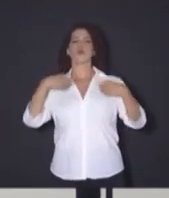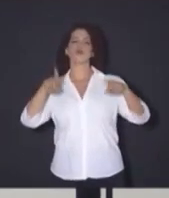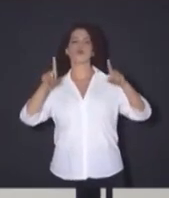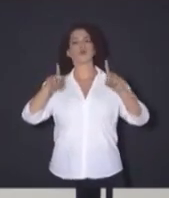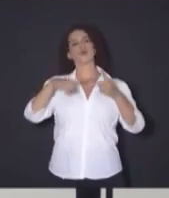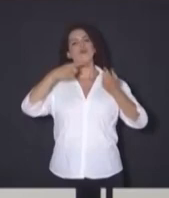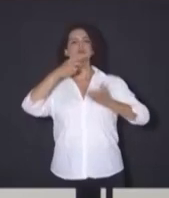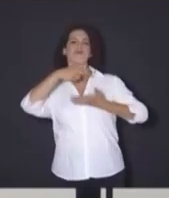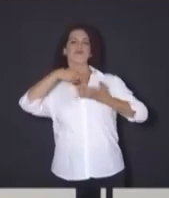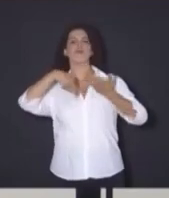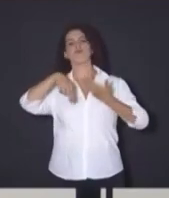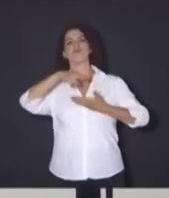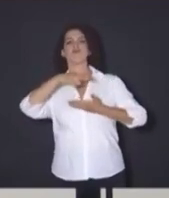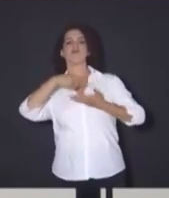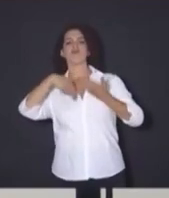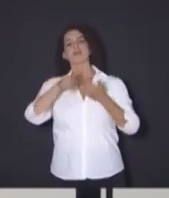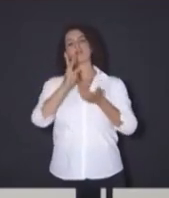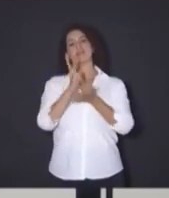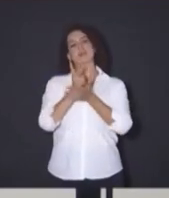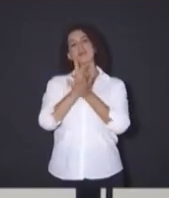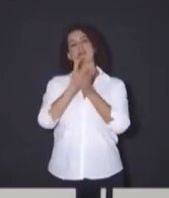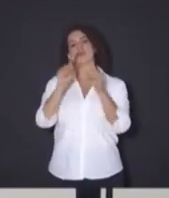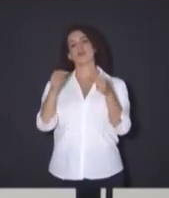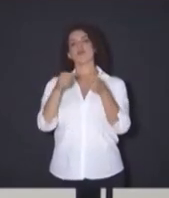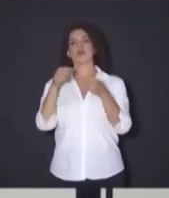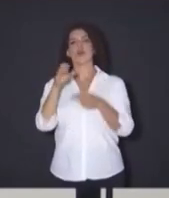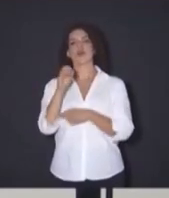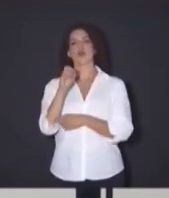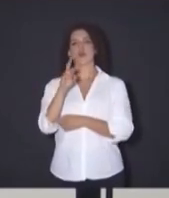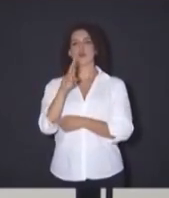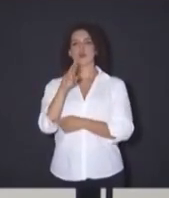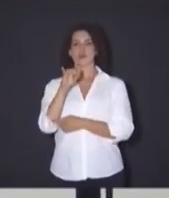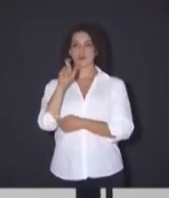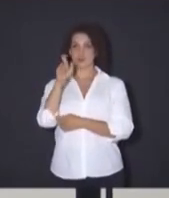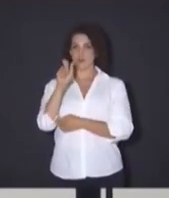as danças, sempre danças de orixá. Bom,